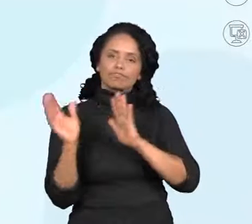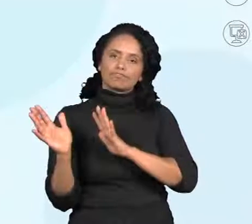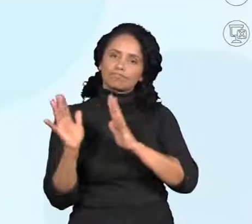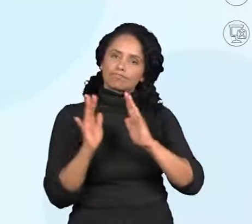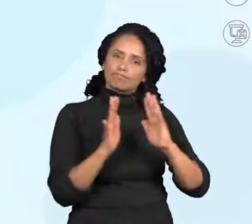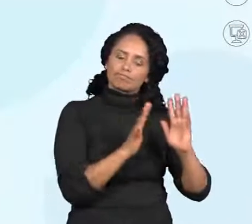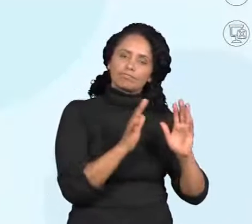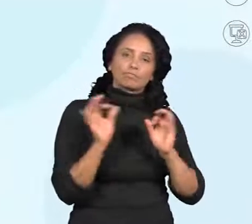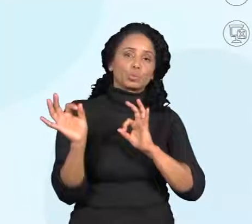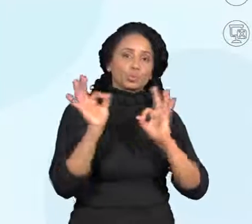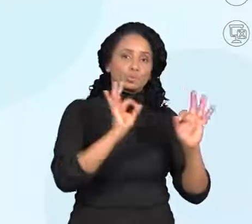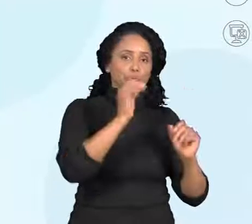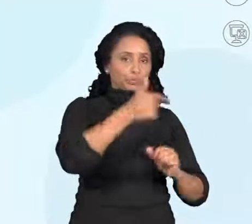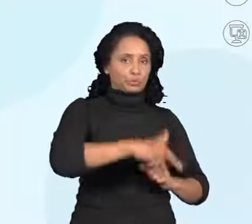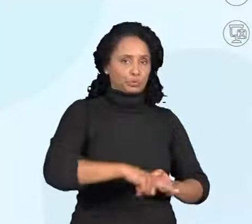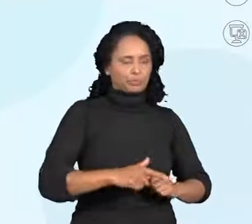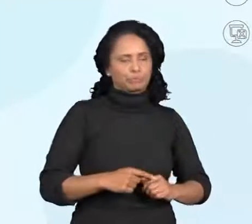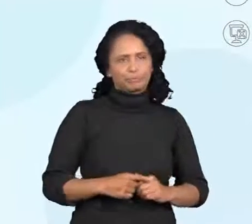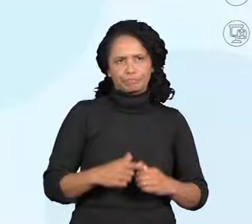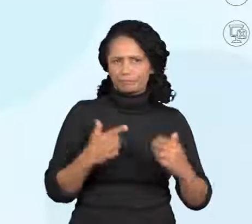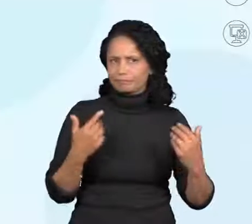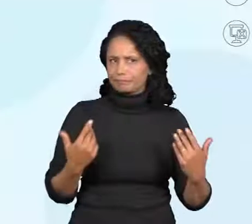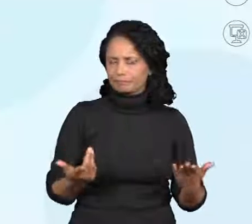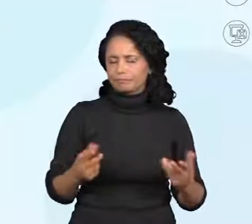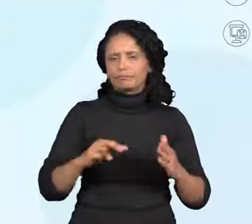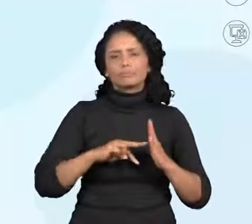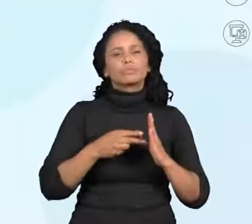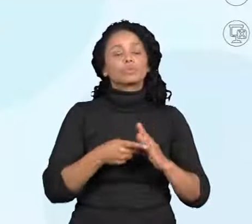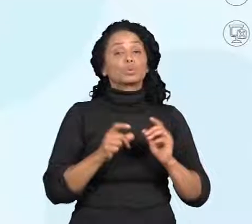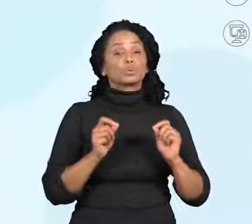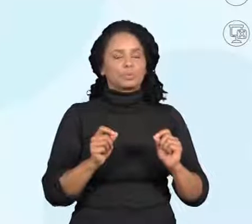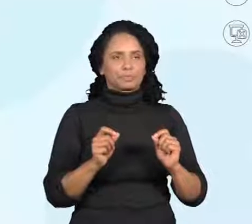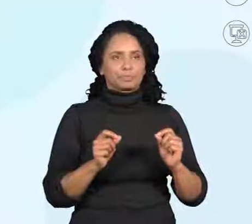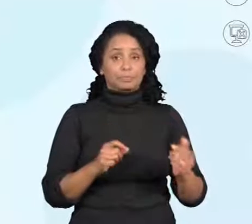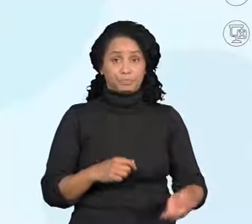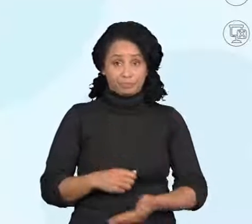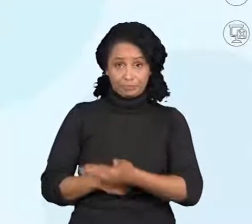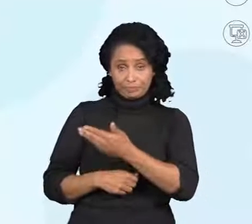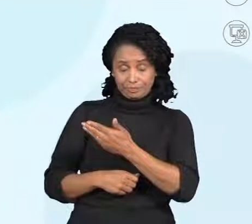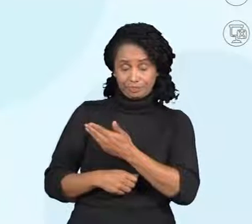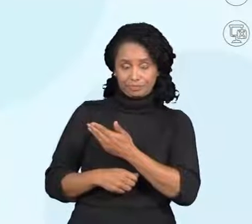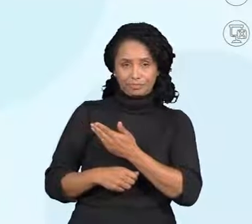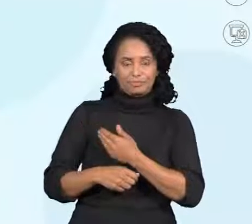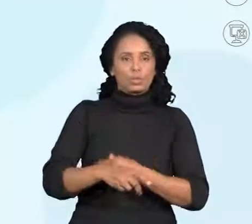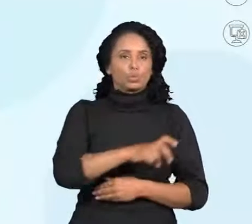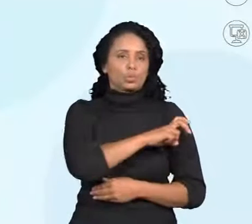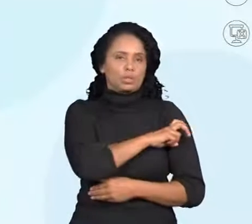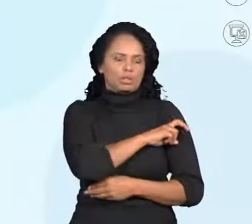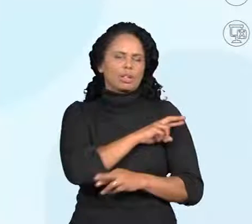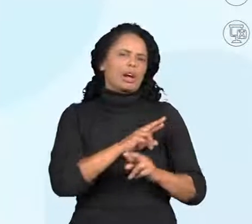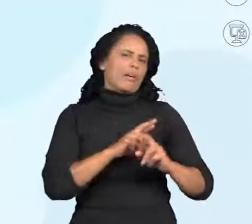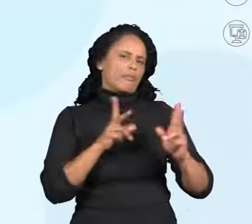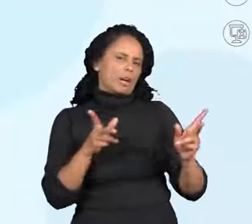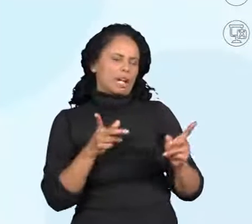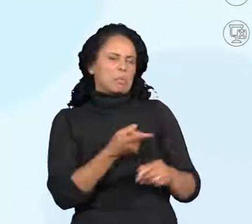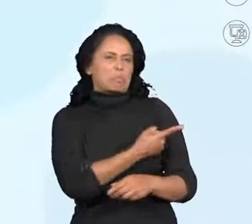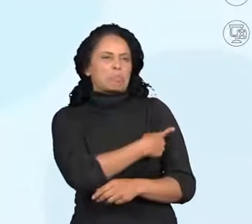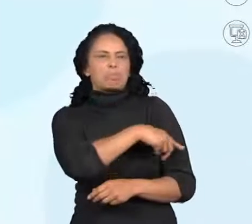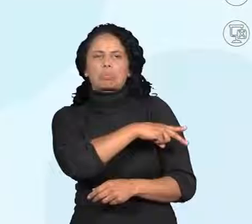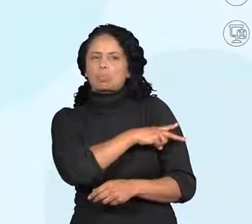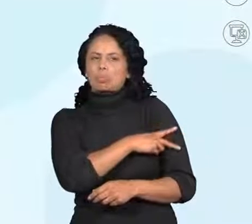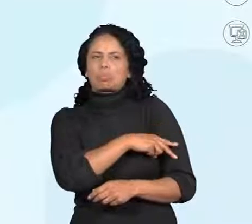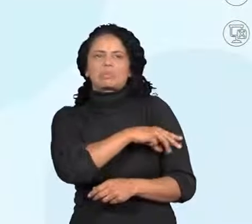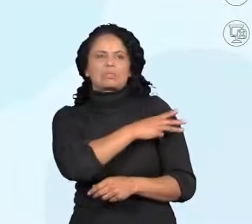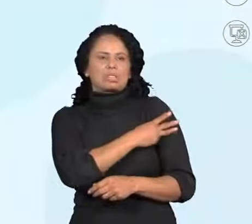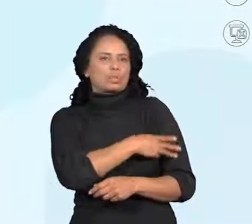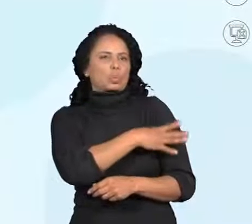assim, os conceitos, esses são do quinto ano. Então, ele é diferente do quarto, terceiro, primeiro ano. O quinto